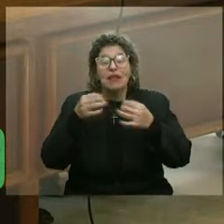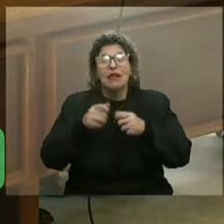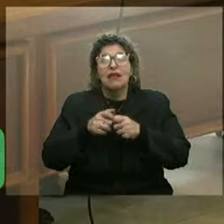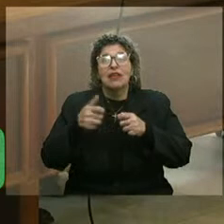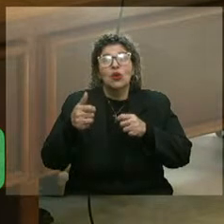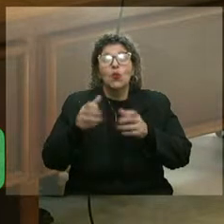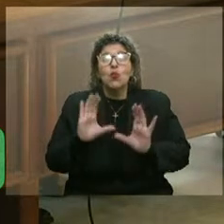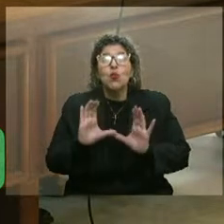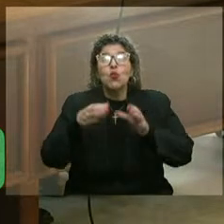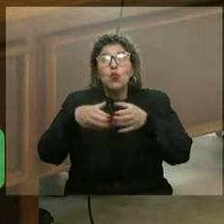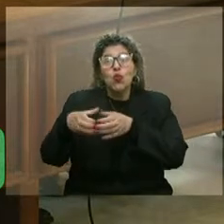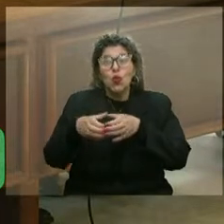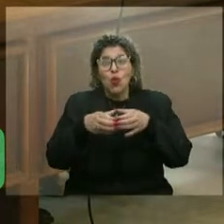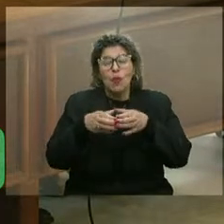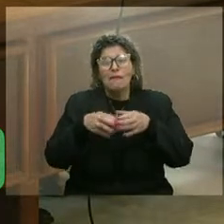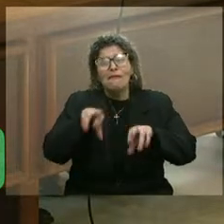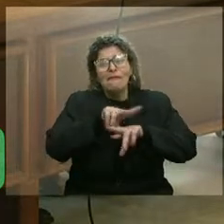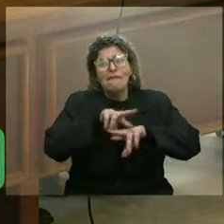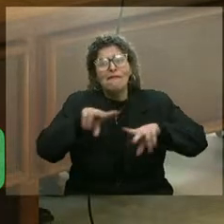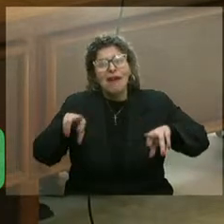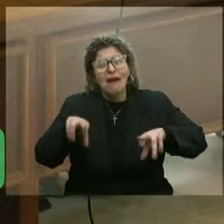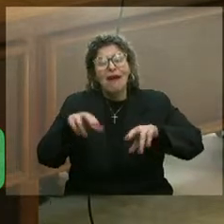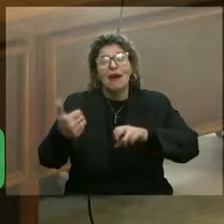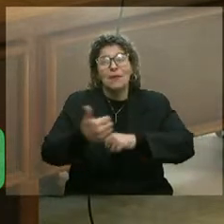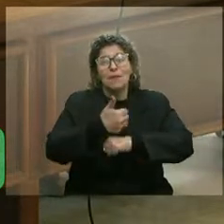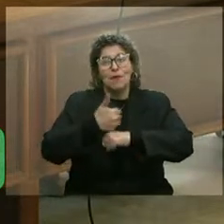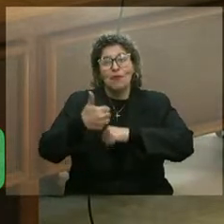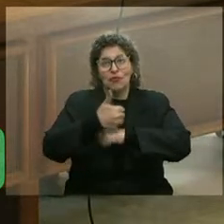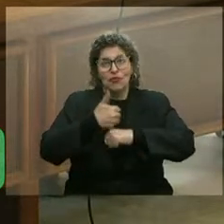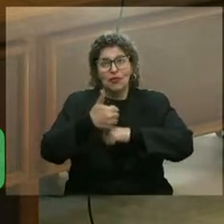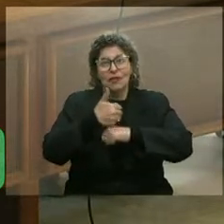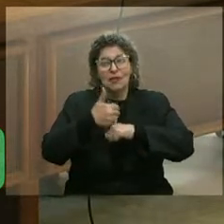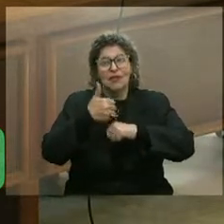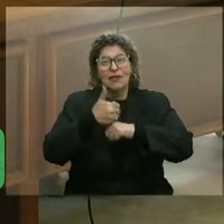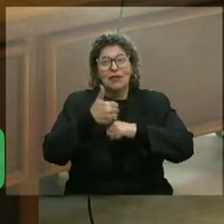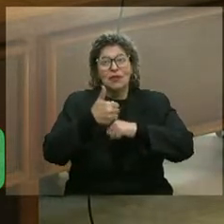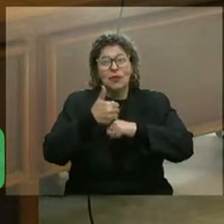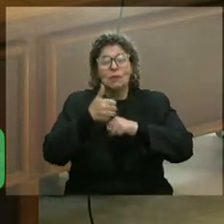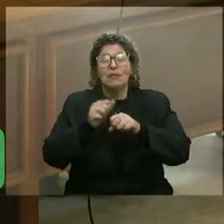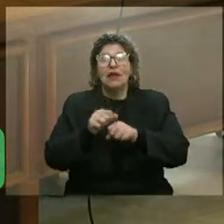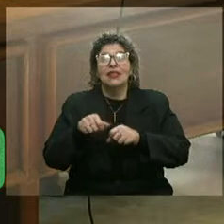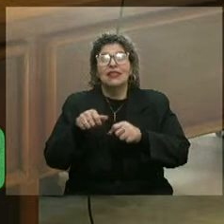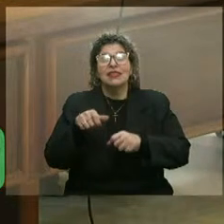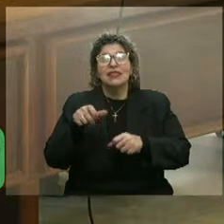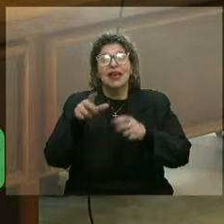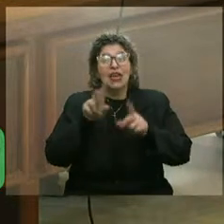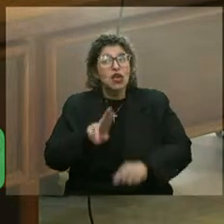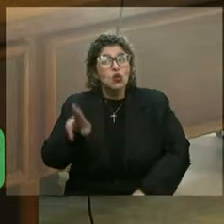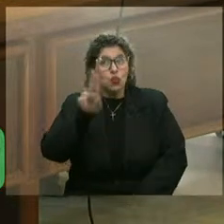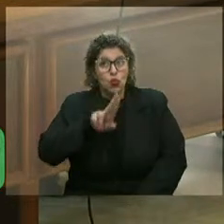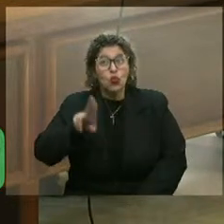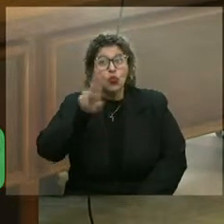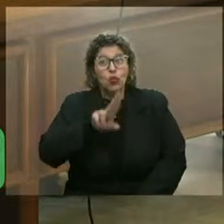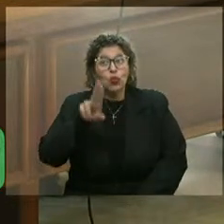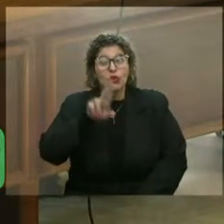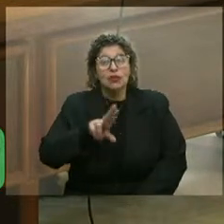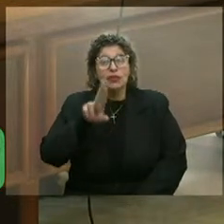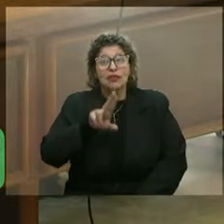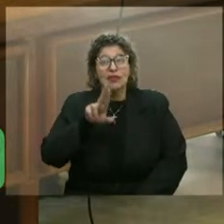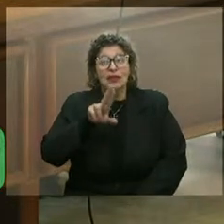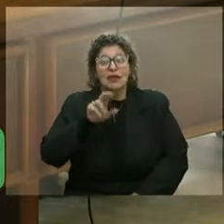trabalha com equipe multiprofissional. Mas na visão do usuário fica reforçado